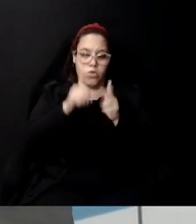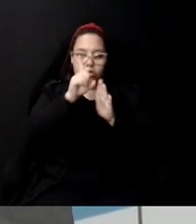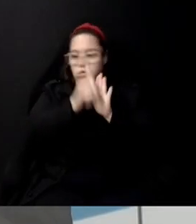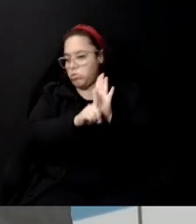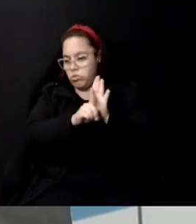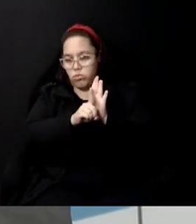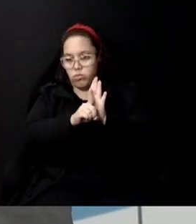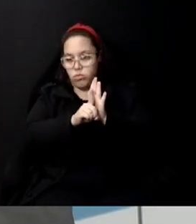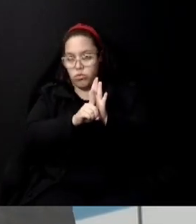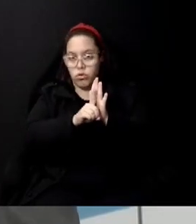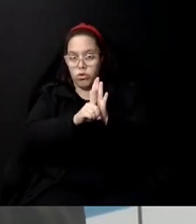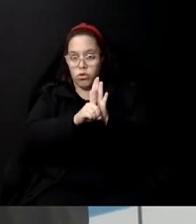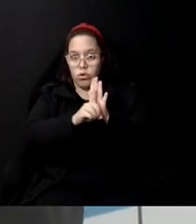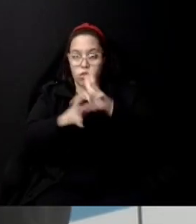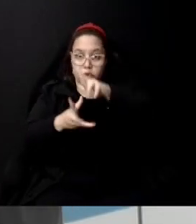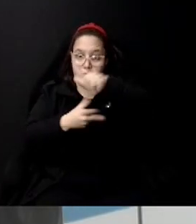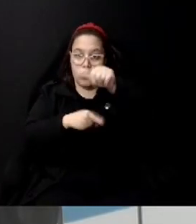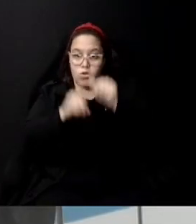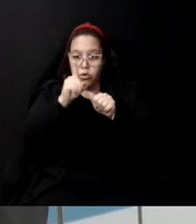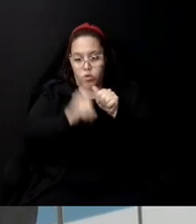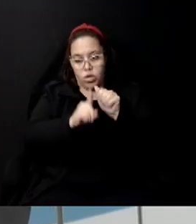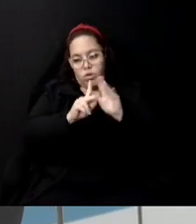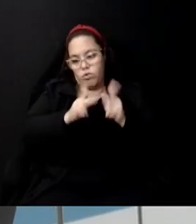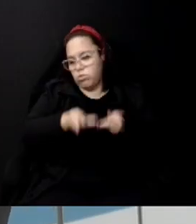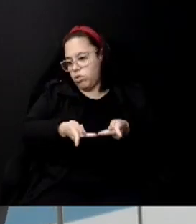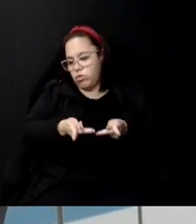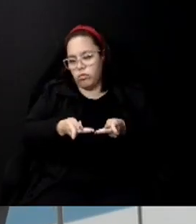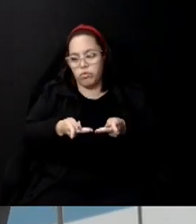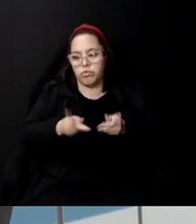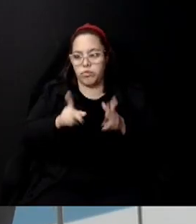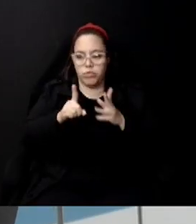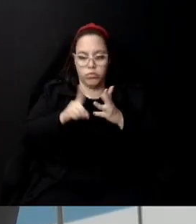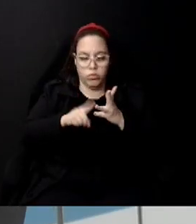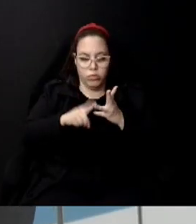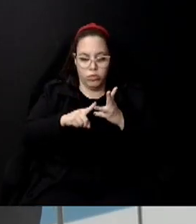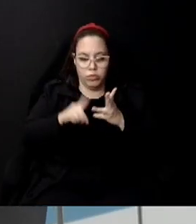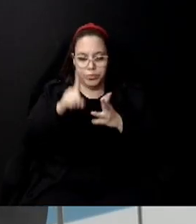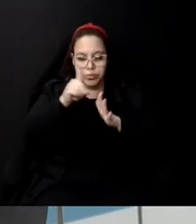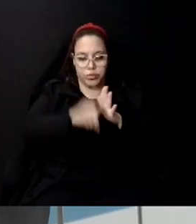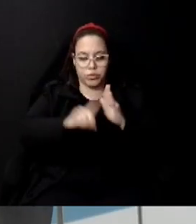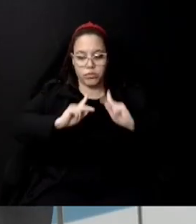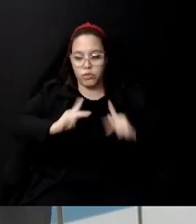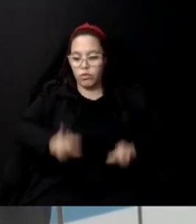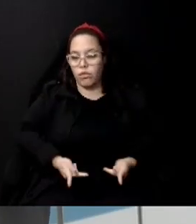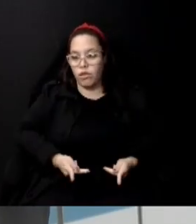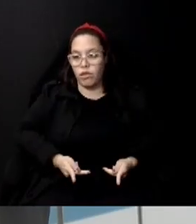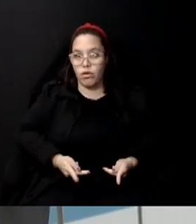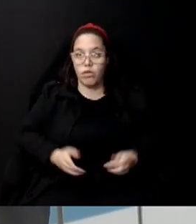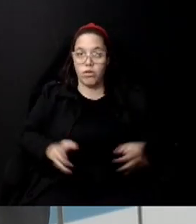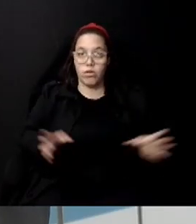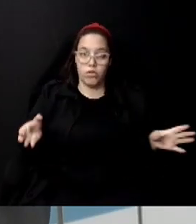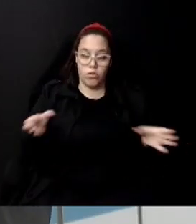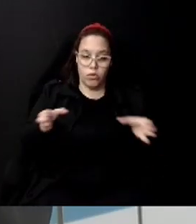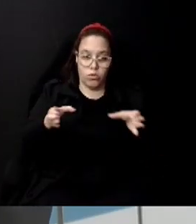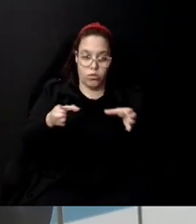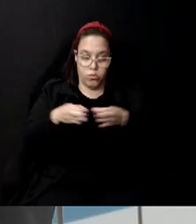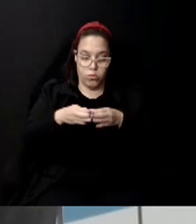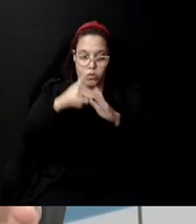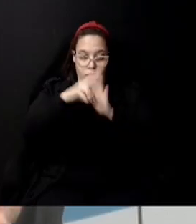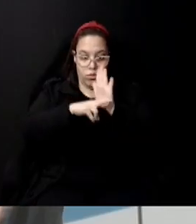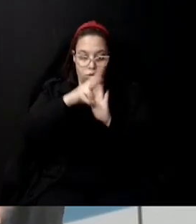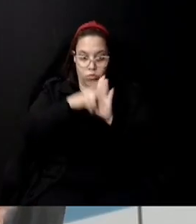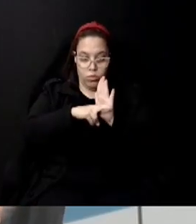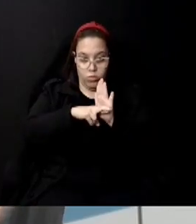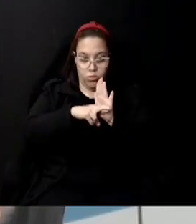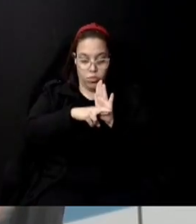internacional dos direitos humanos, e você tem o direito internacional humanitário, que é um conjunto de normas que se aplicam